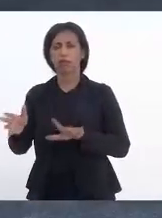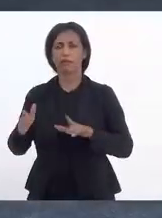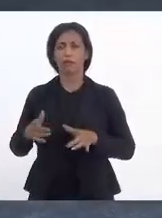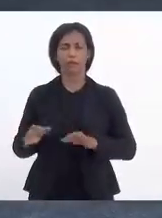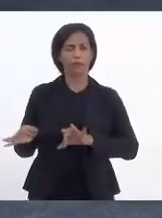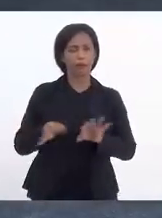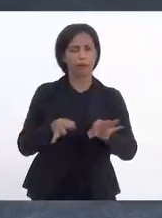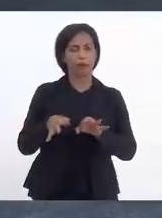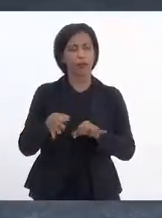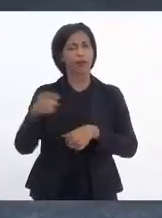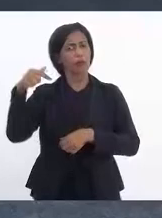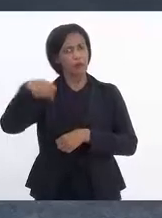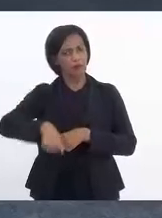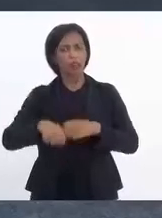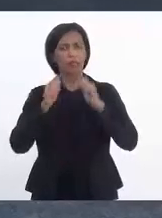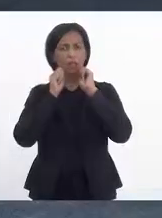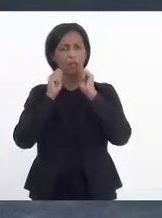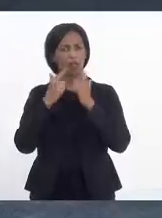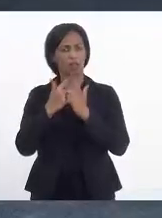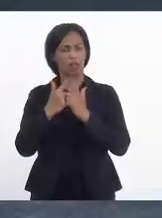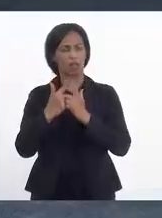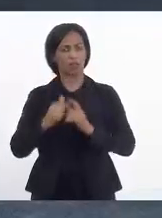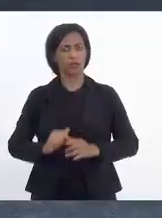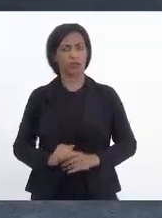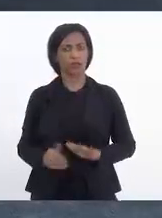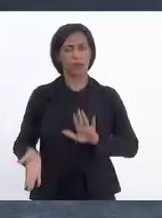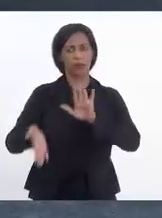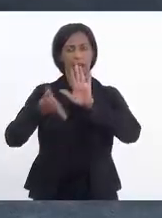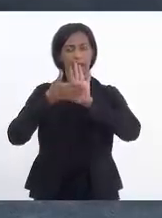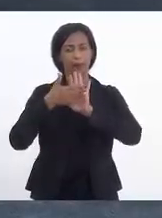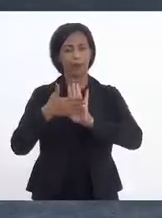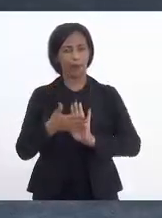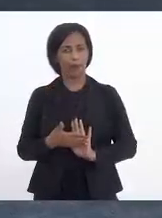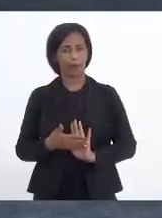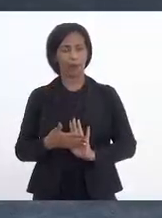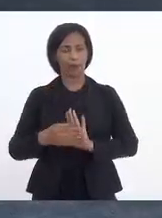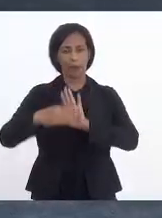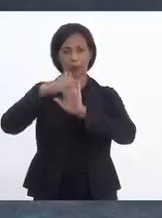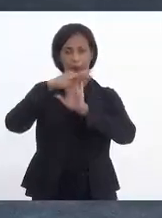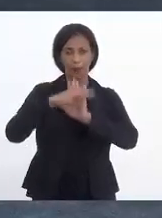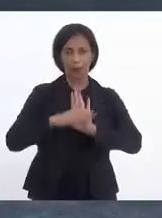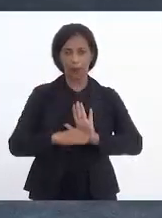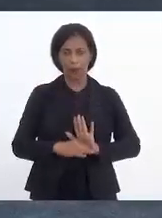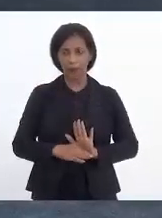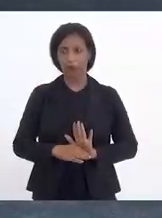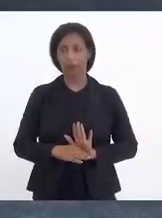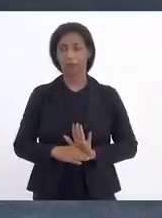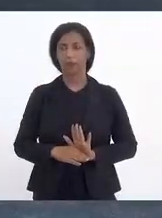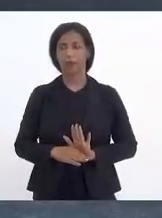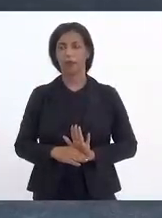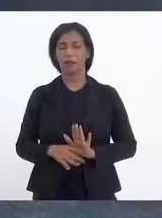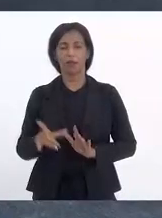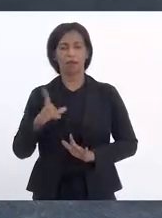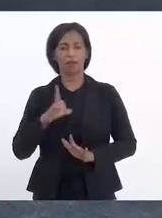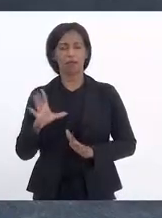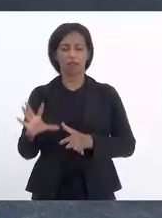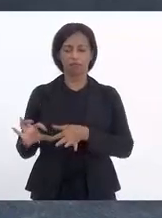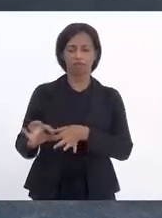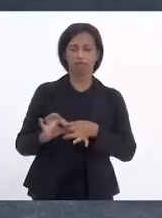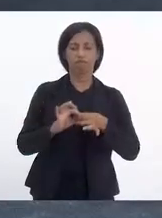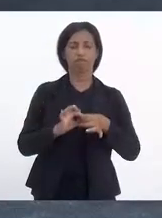que tramitam nessa casa é uma proposta um programa instituído